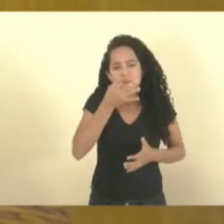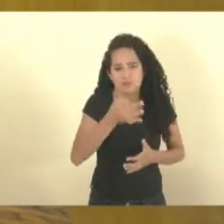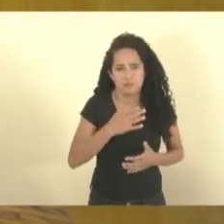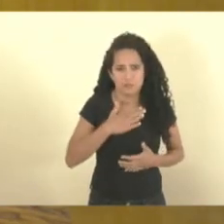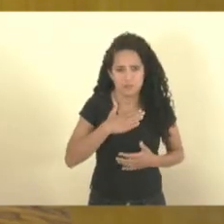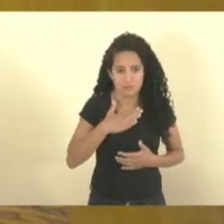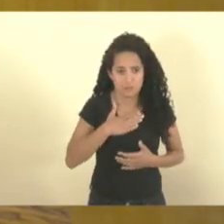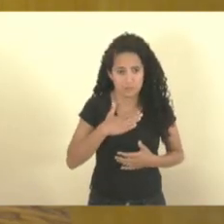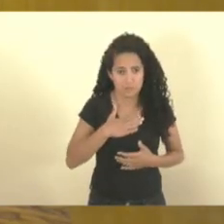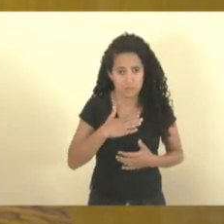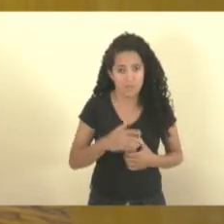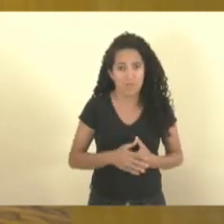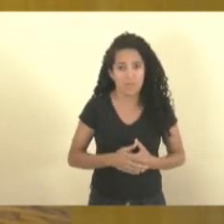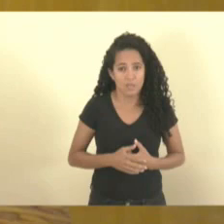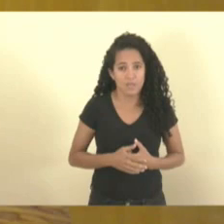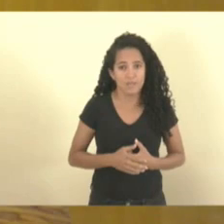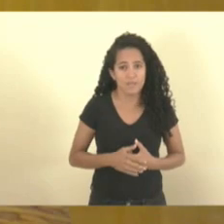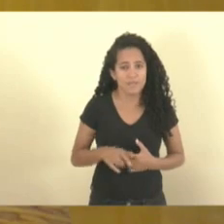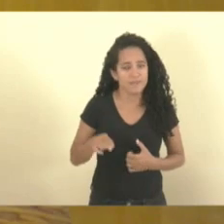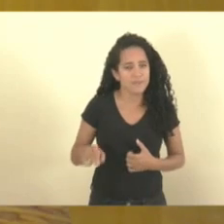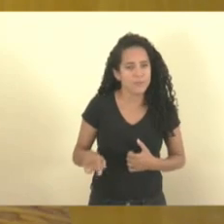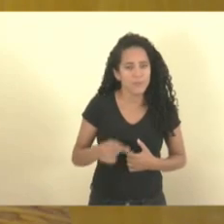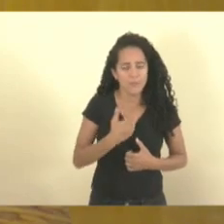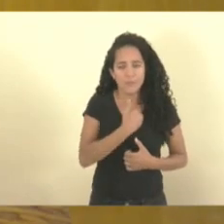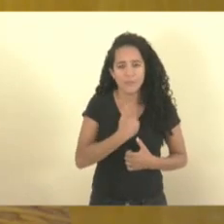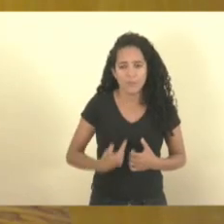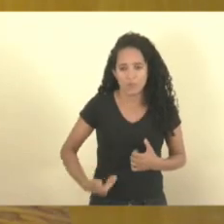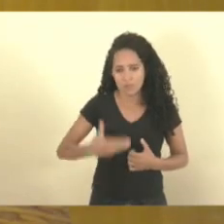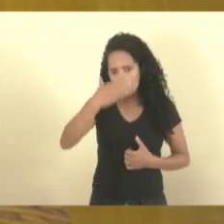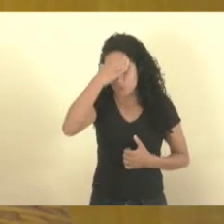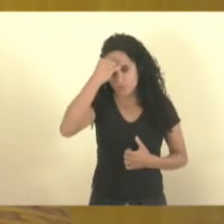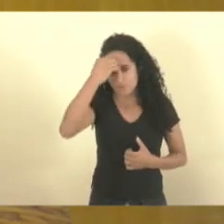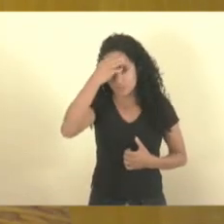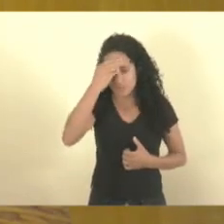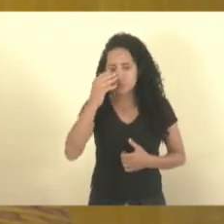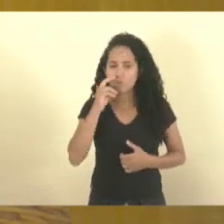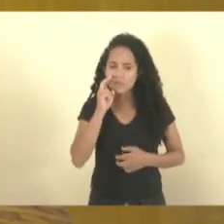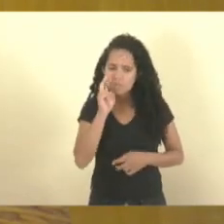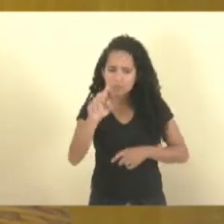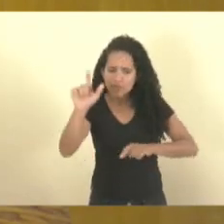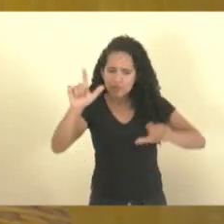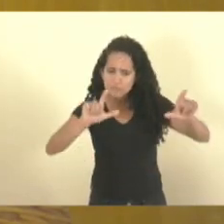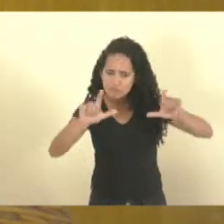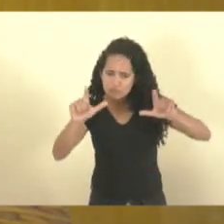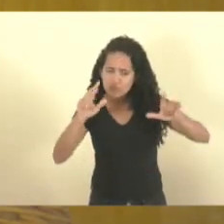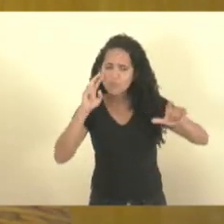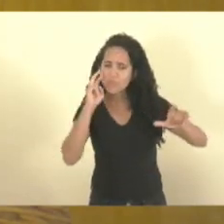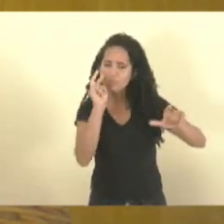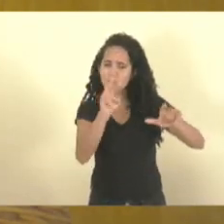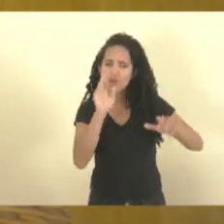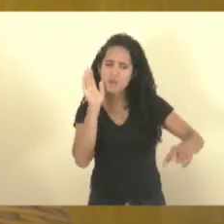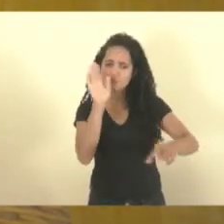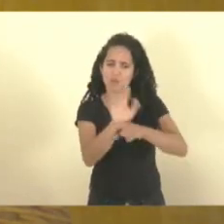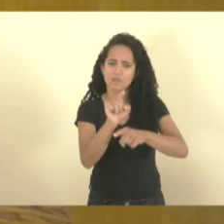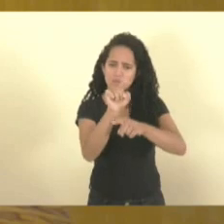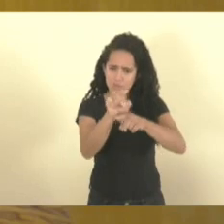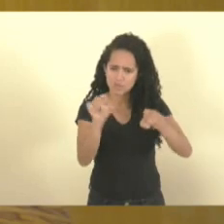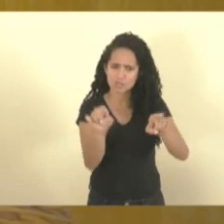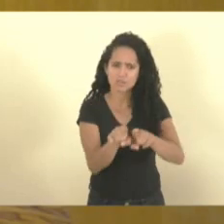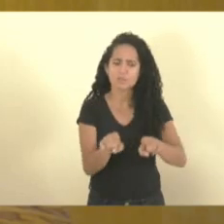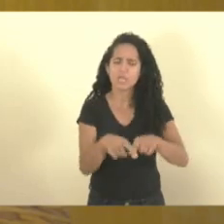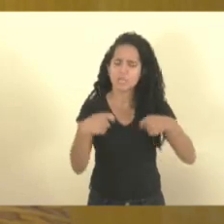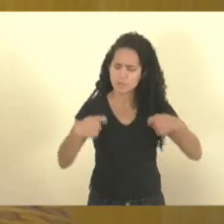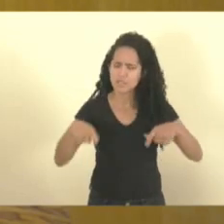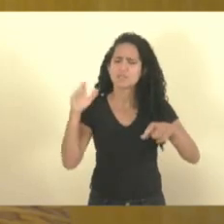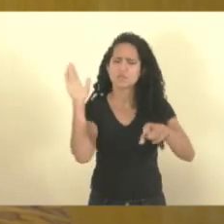que o governador Renato Casagrande, que deve estar nos ouvindo, que ele entre nessa briga também. Ele tem que